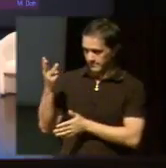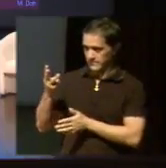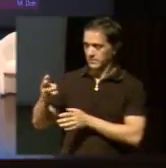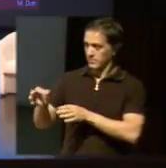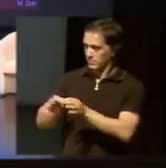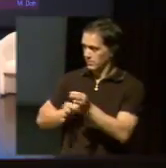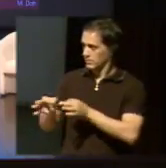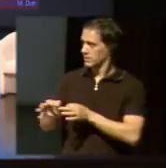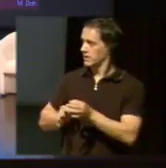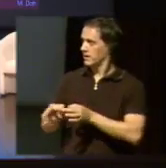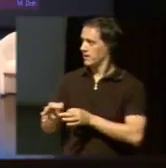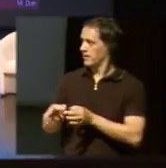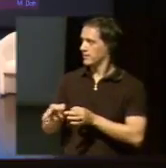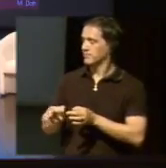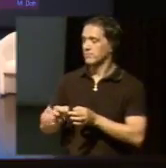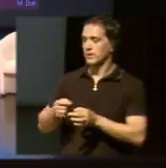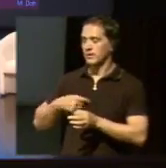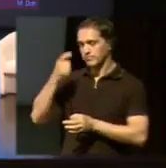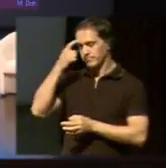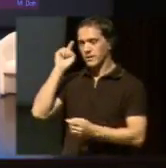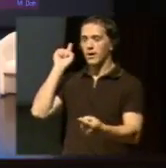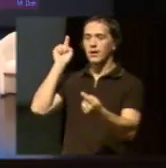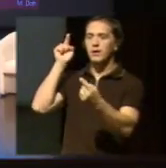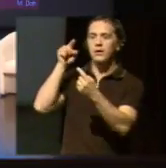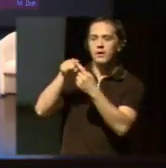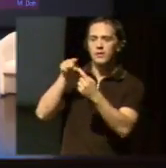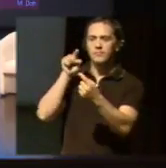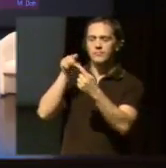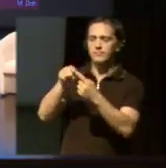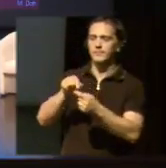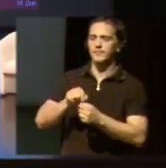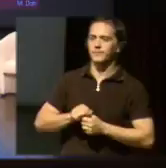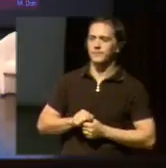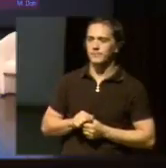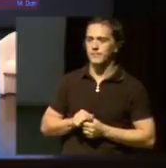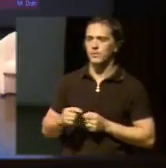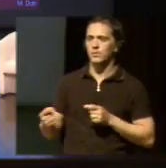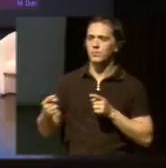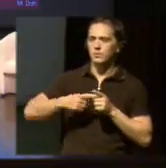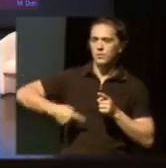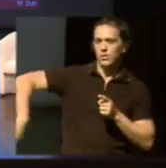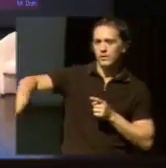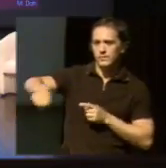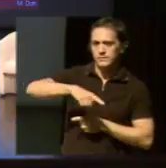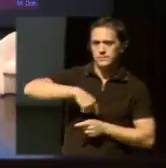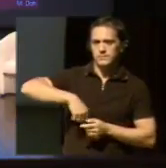quero mostrar quais são as perspectivas, o que, que significa para nós.